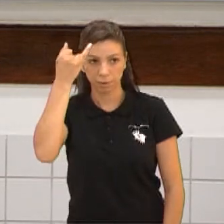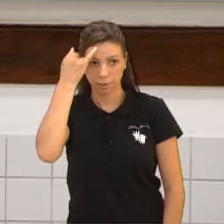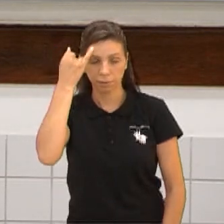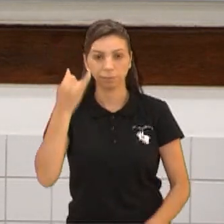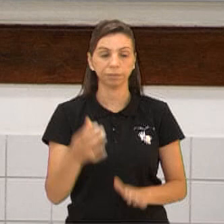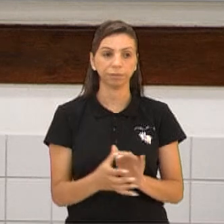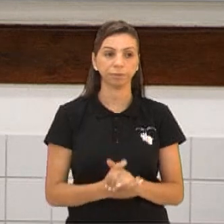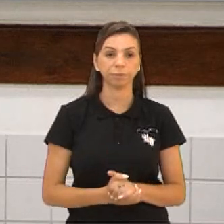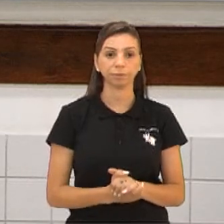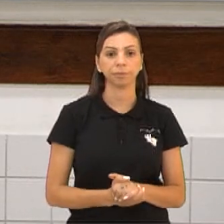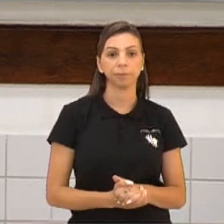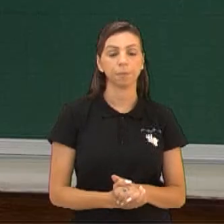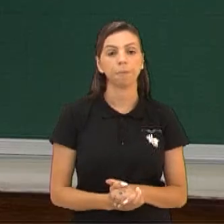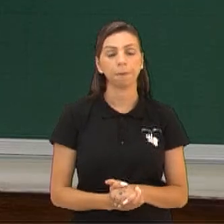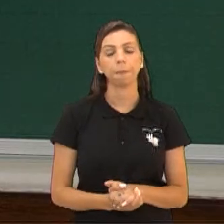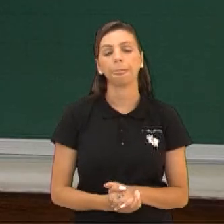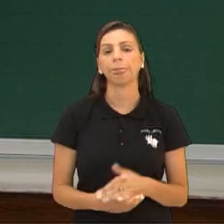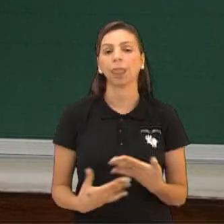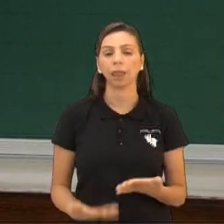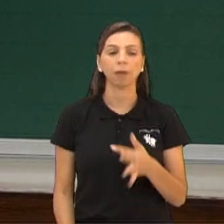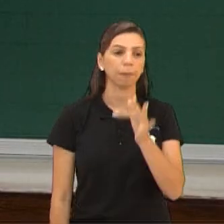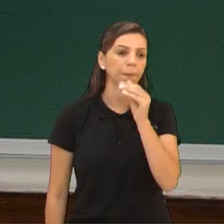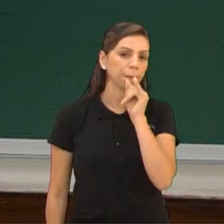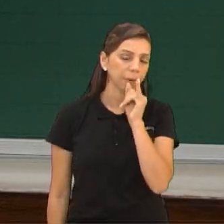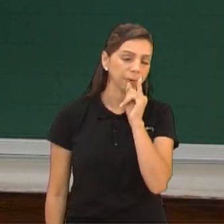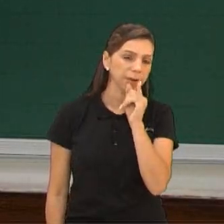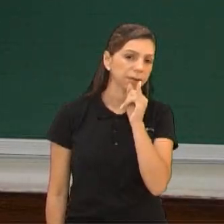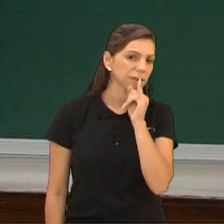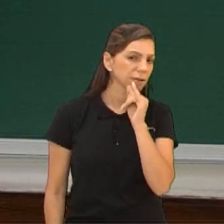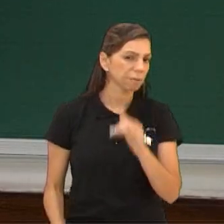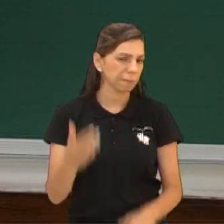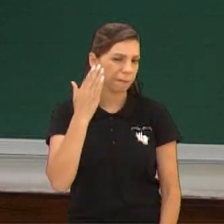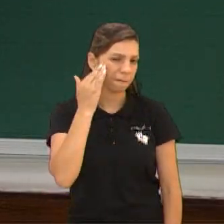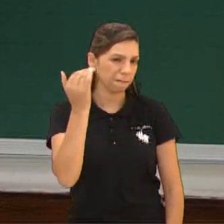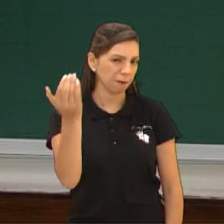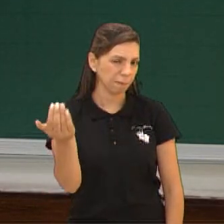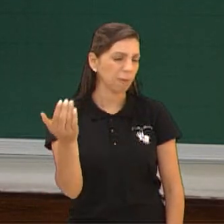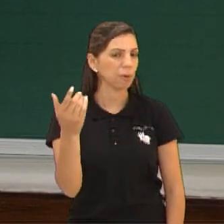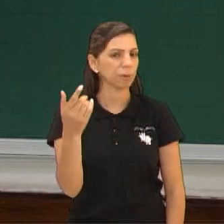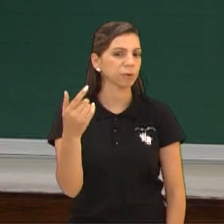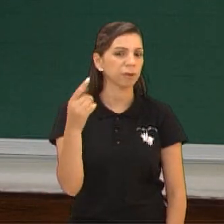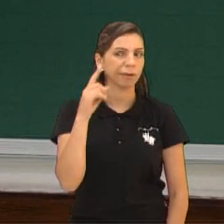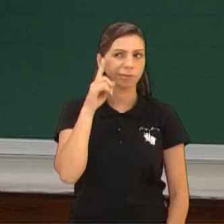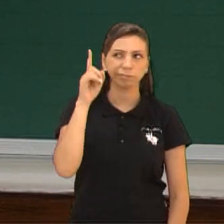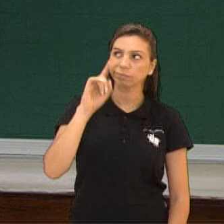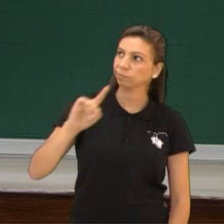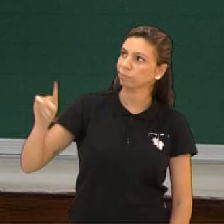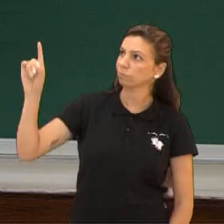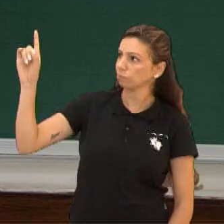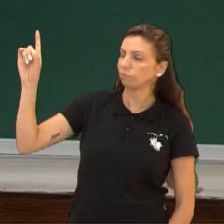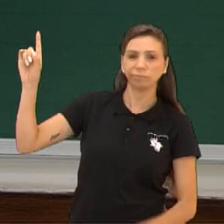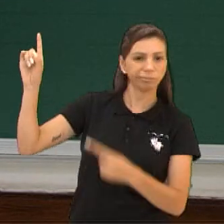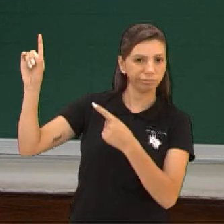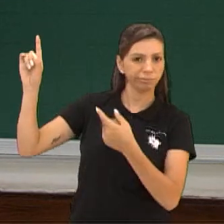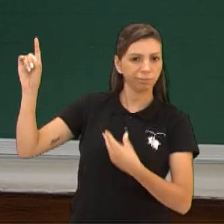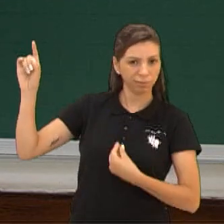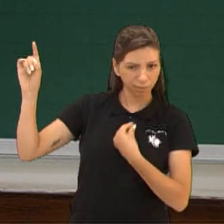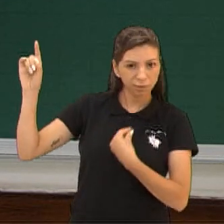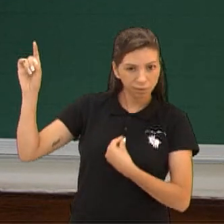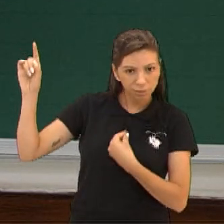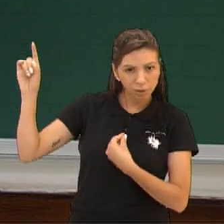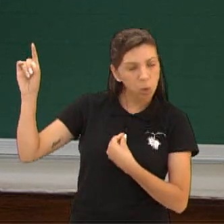Kant. Então, por exemplo, uma antinomia muito famosa do Kant é a ideia de Deus. Deus existe ou não existe? Bom,